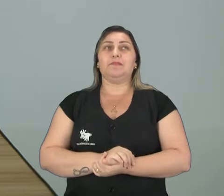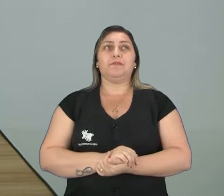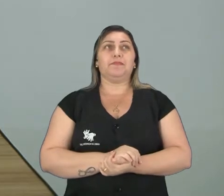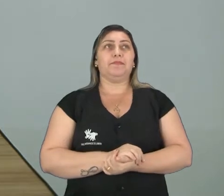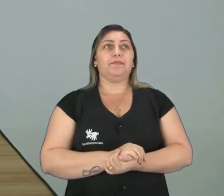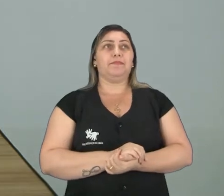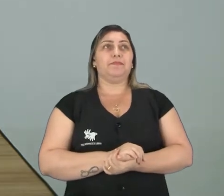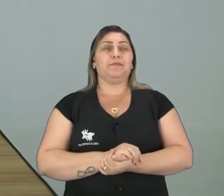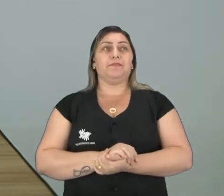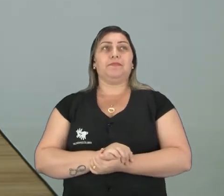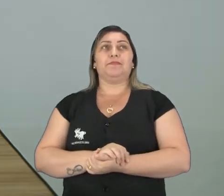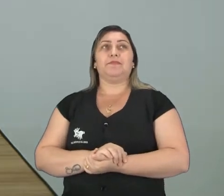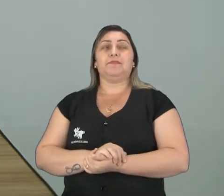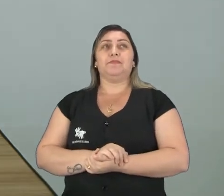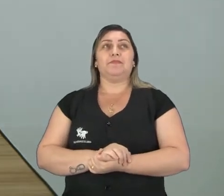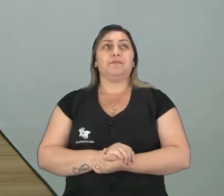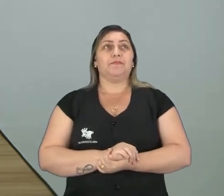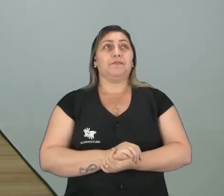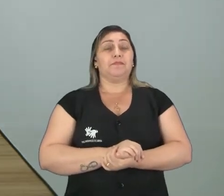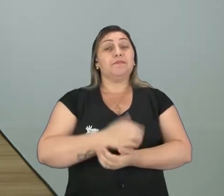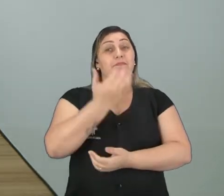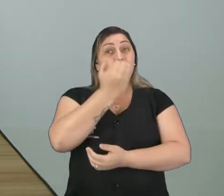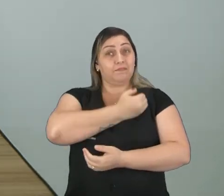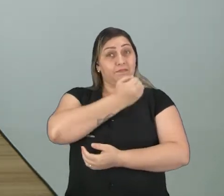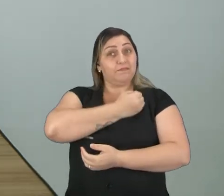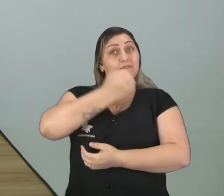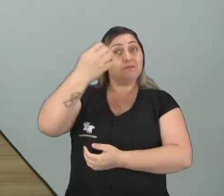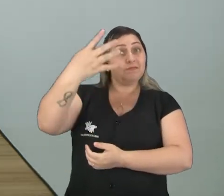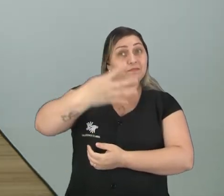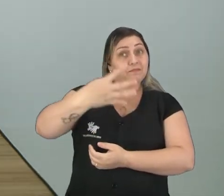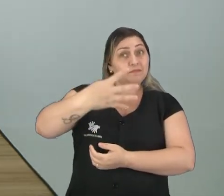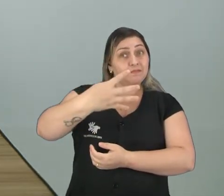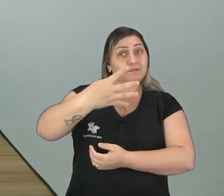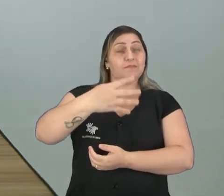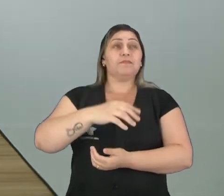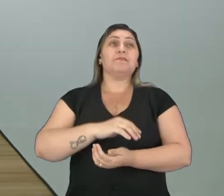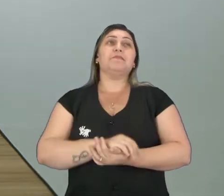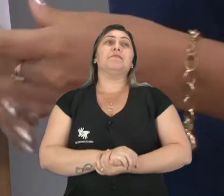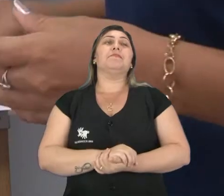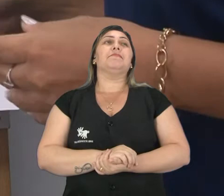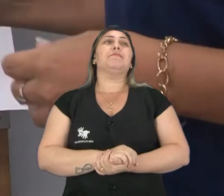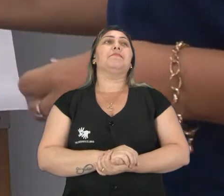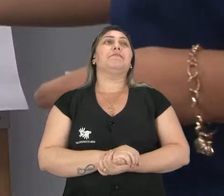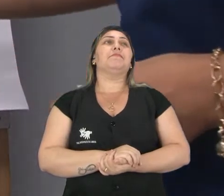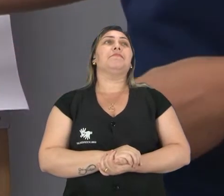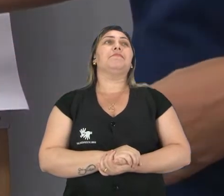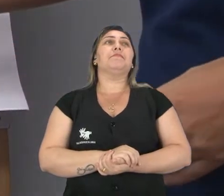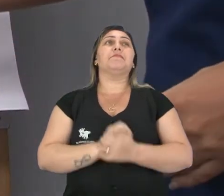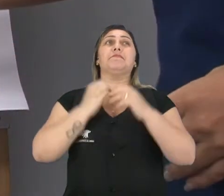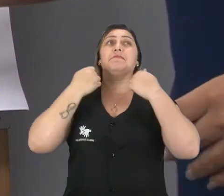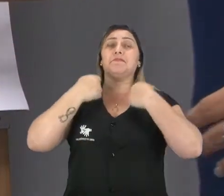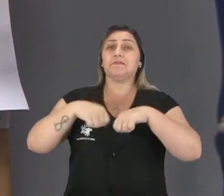enxaguar de uma vez. Vamos para a atividade número 4.